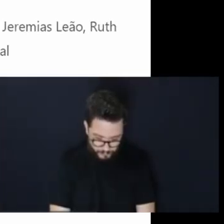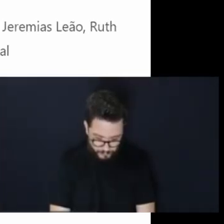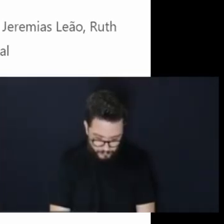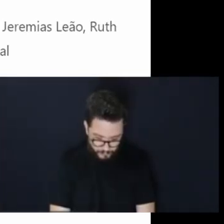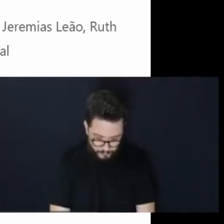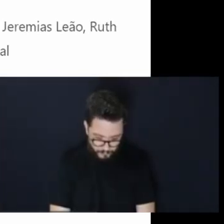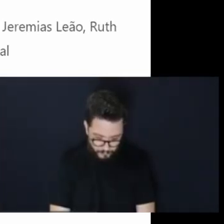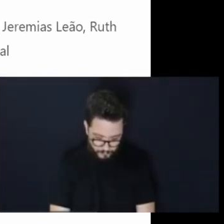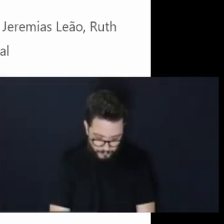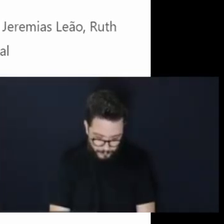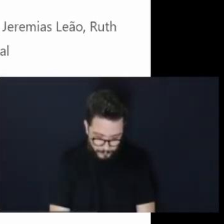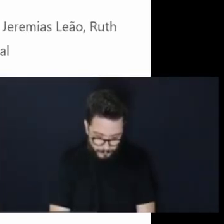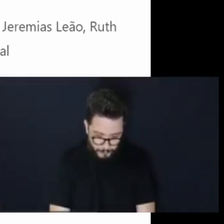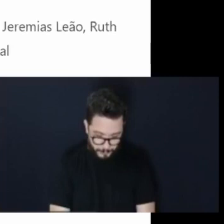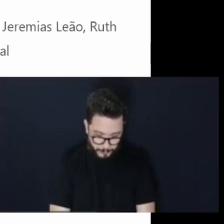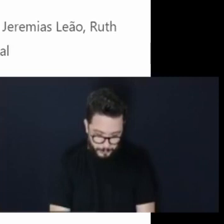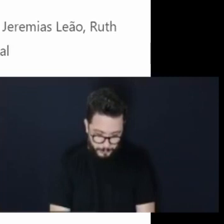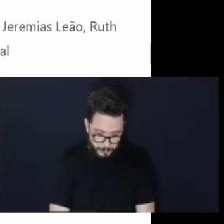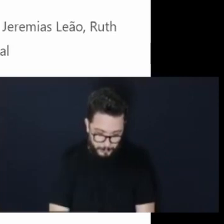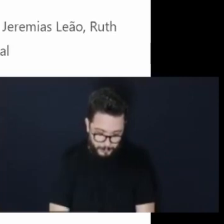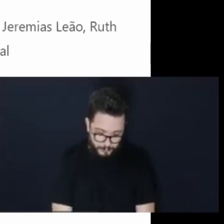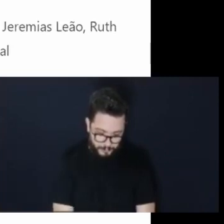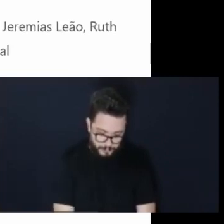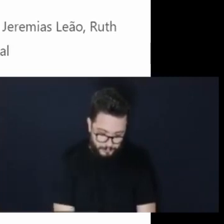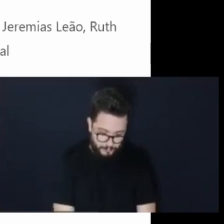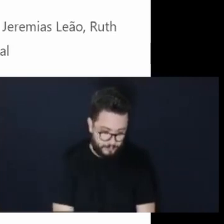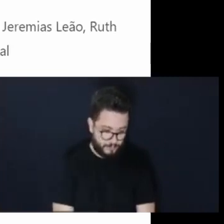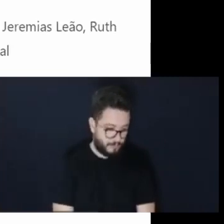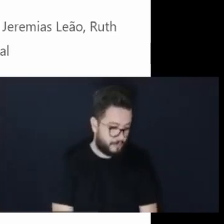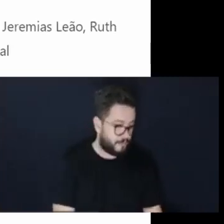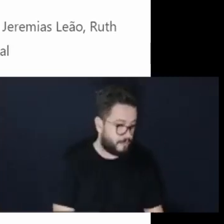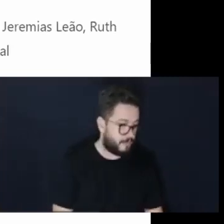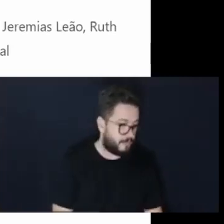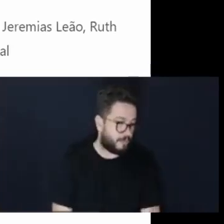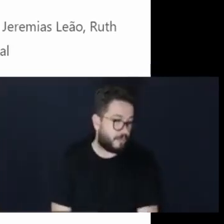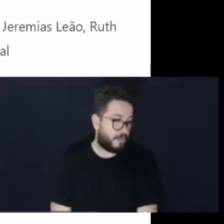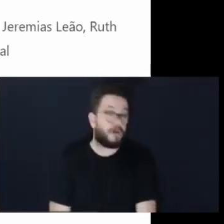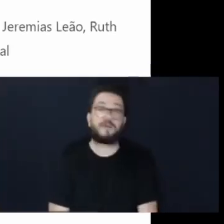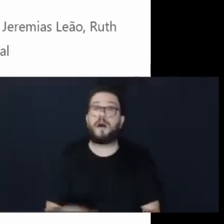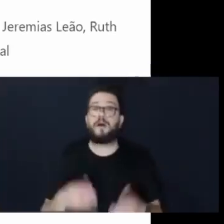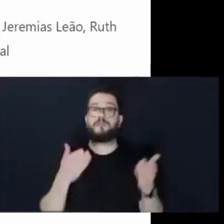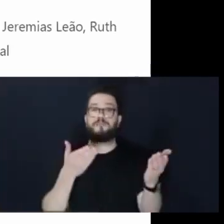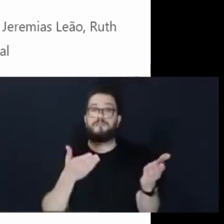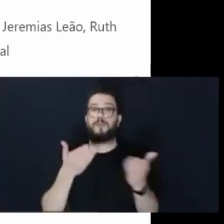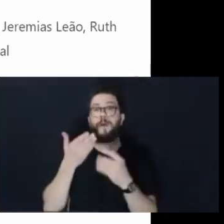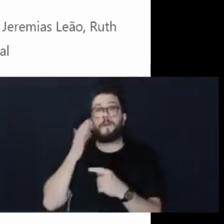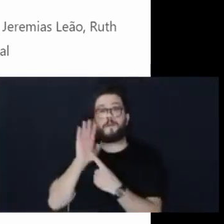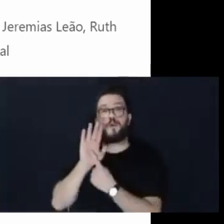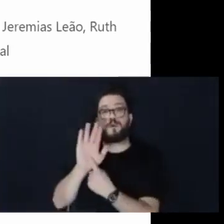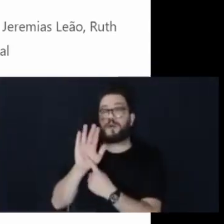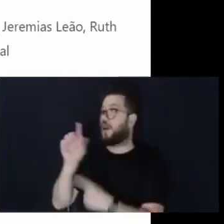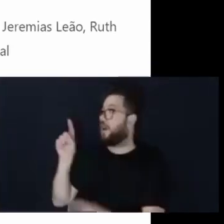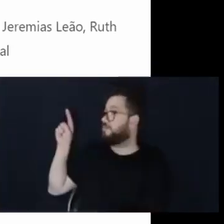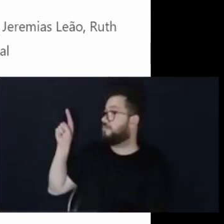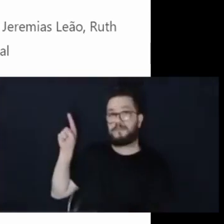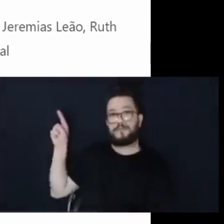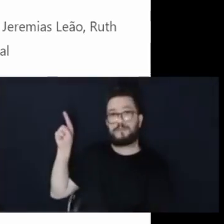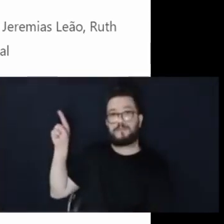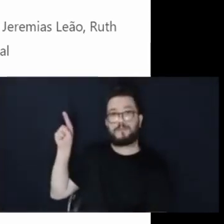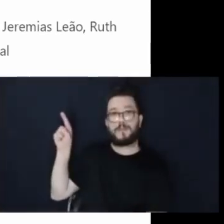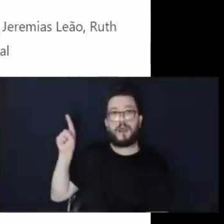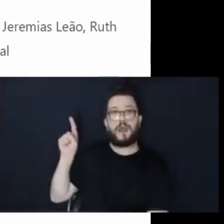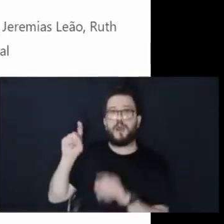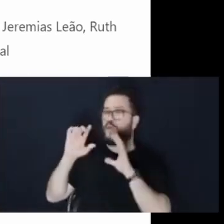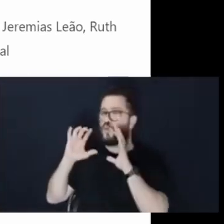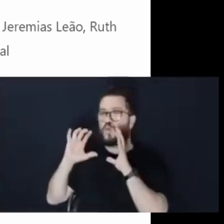da Amazônia, a Universidade Federal de Minas Gerais, a Universidade Federal do Amazonas e a Universidade Federal de São João del Rei. Então,